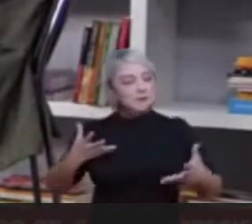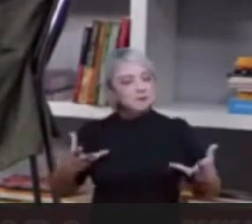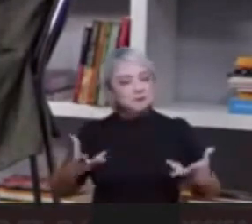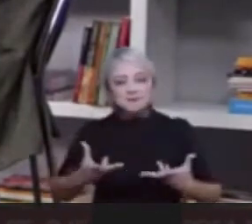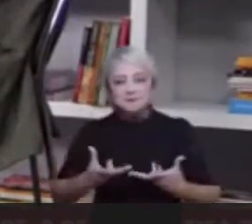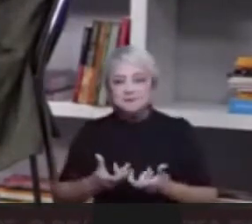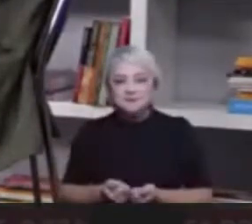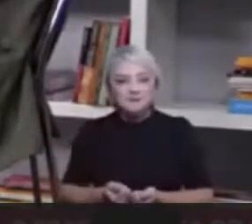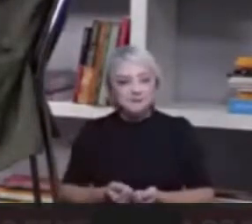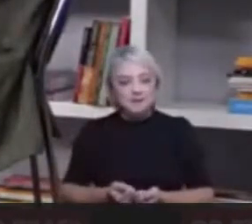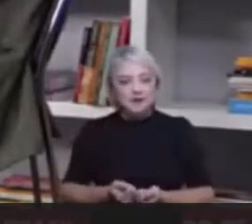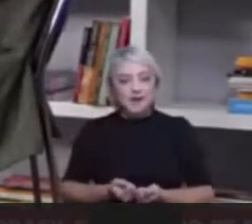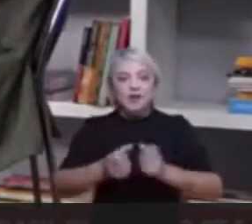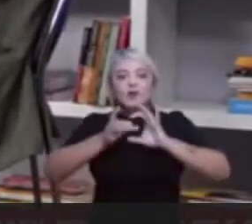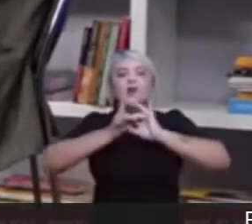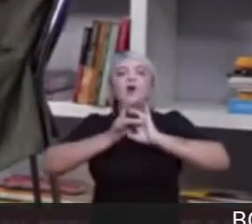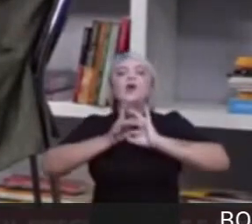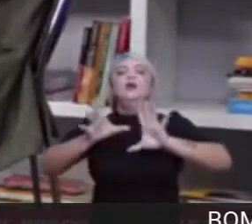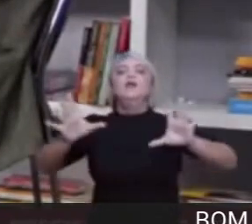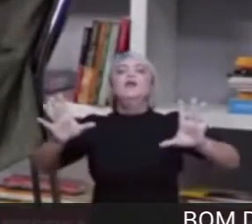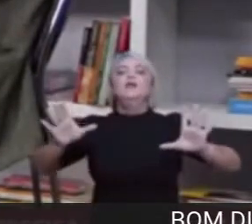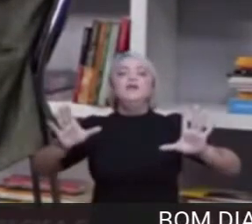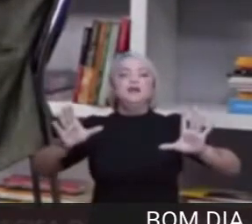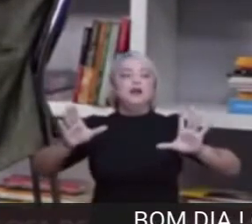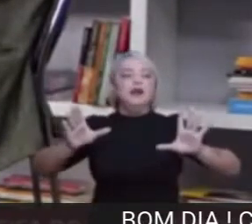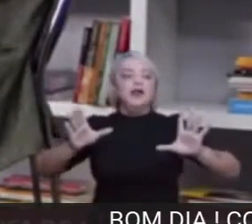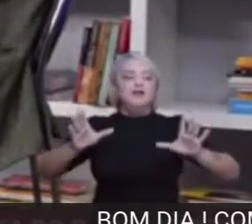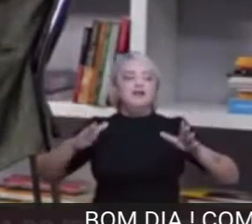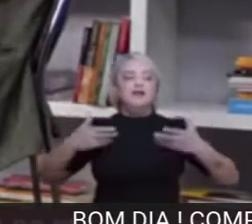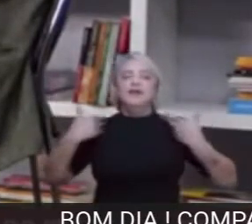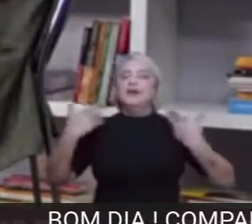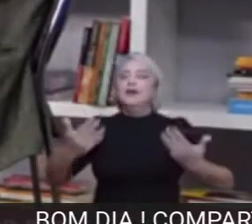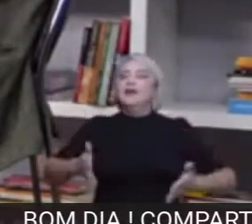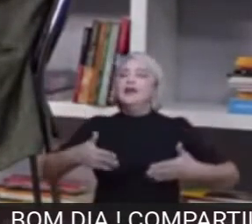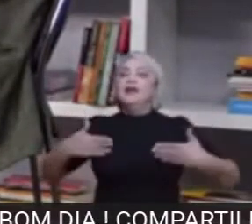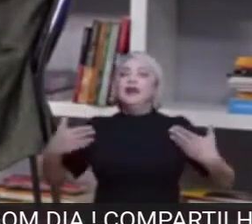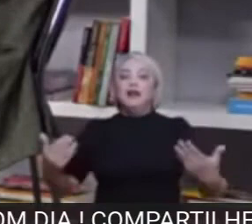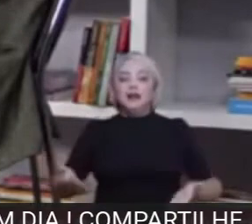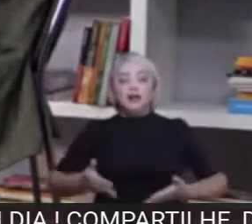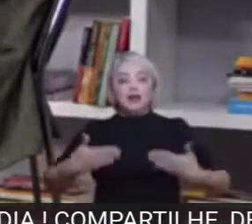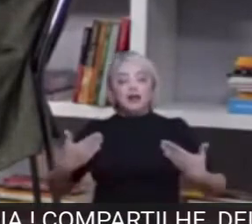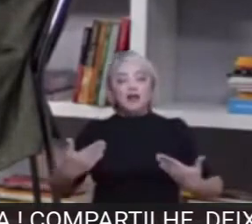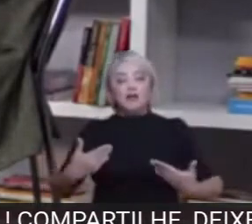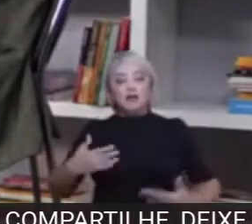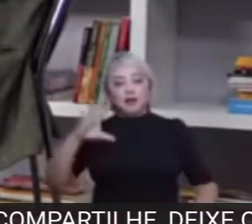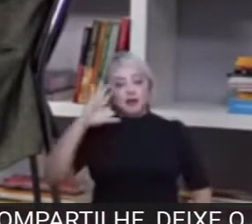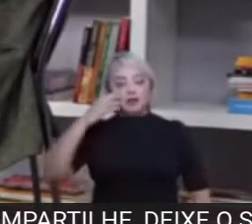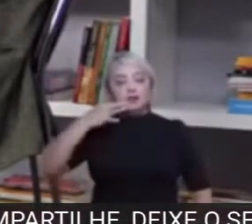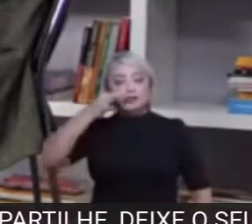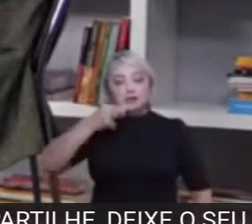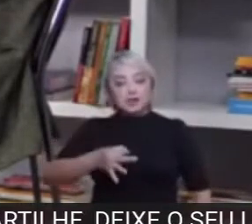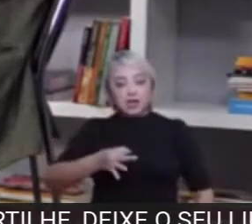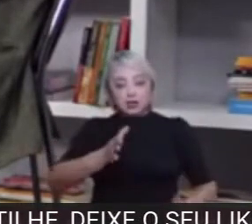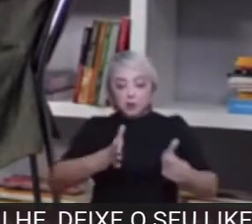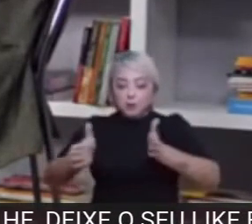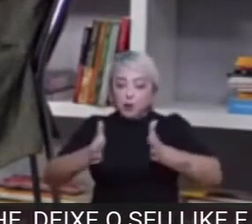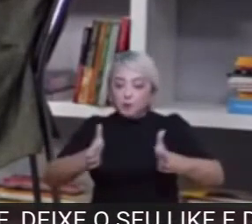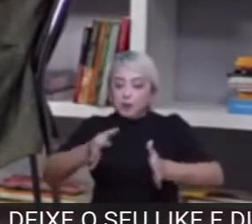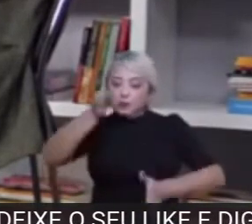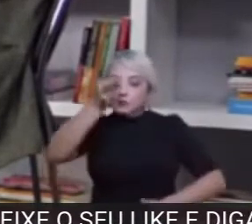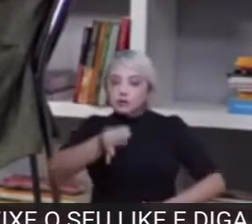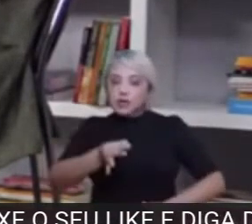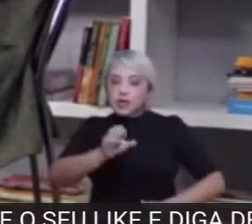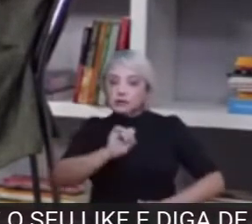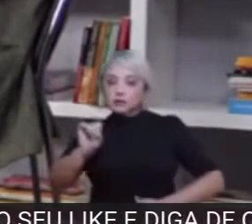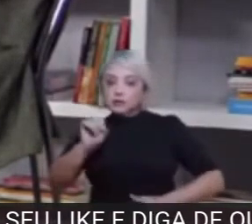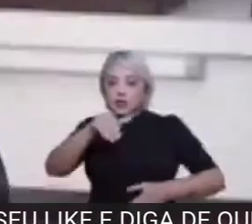Estou livre e leve, sabe? Para decidir no momento certo se eu vou disputar as eleições ou não. Sabe?